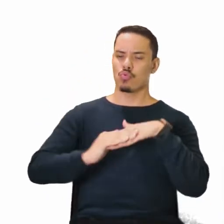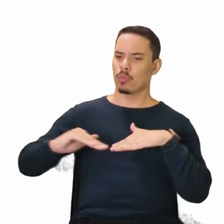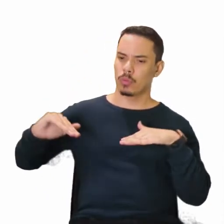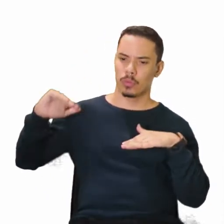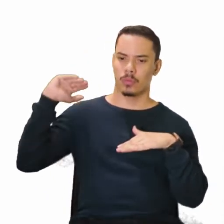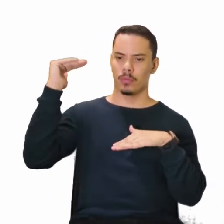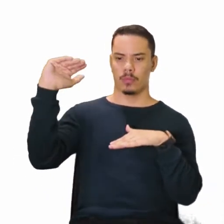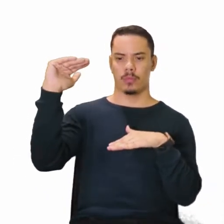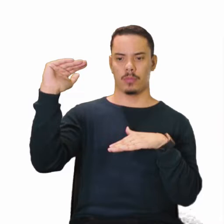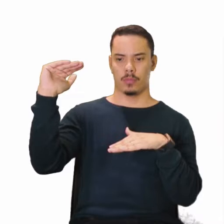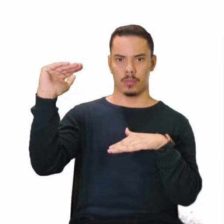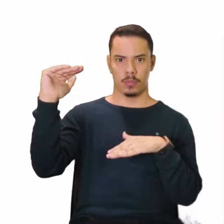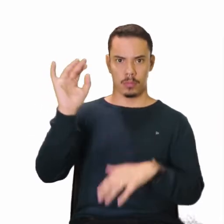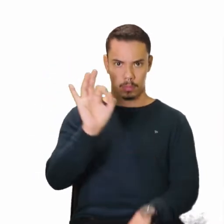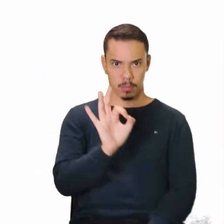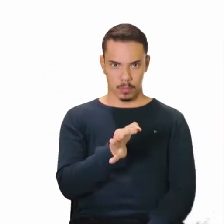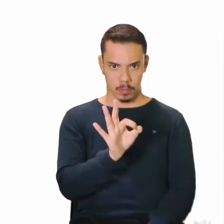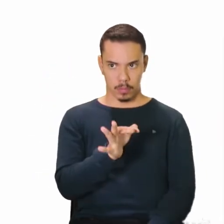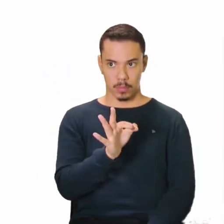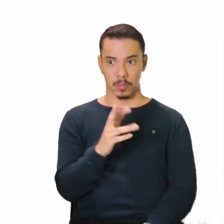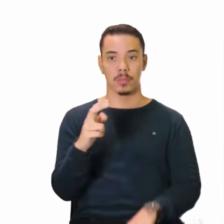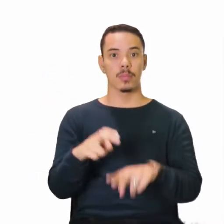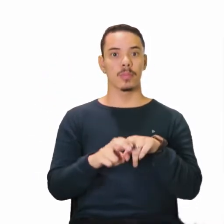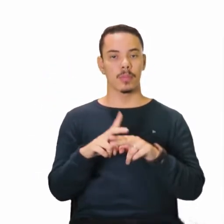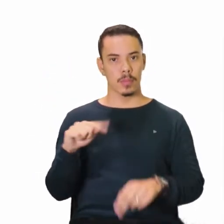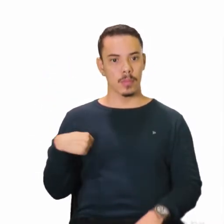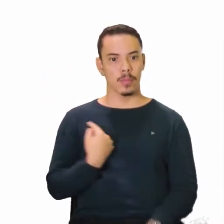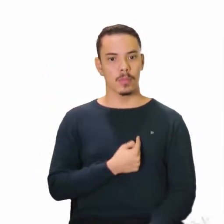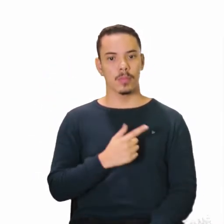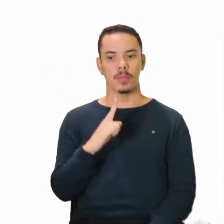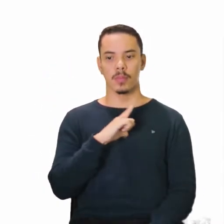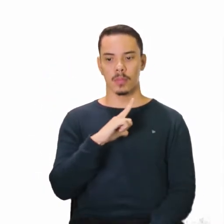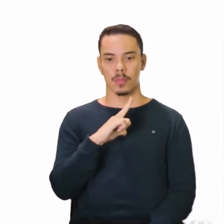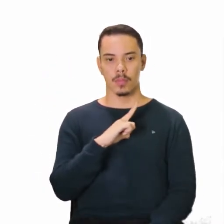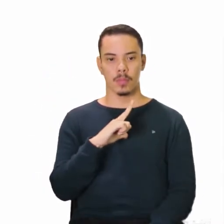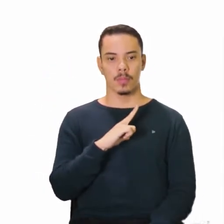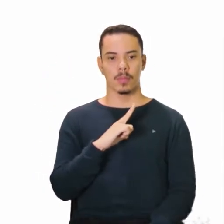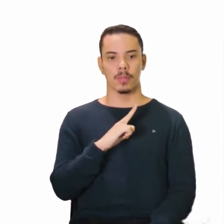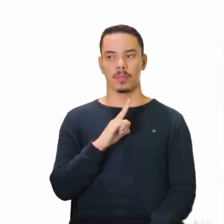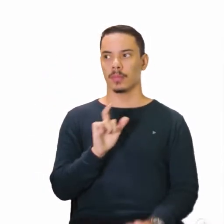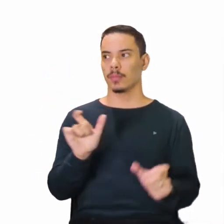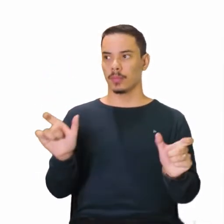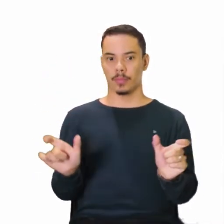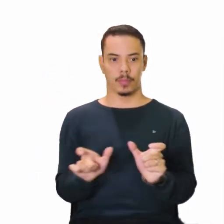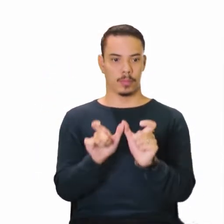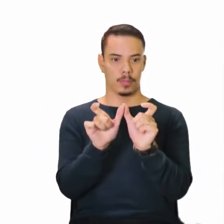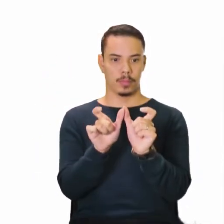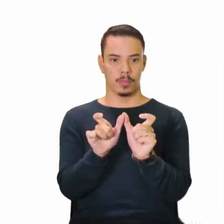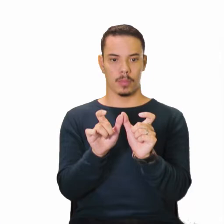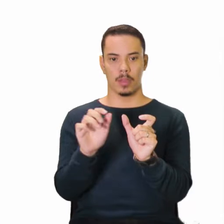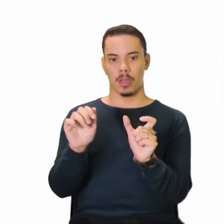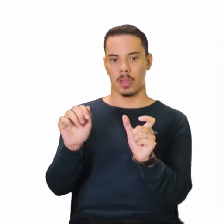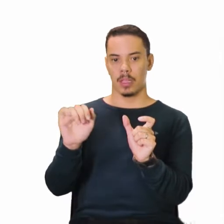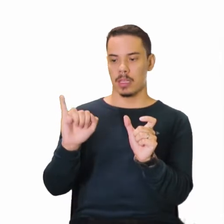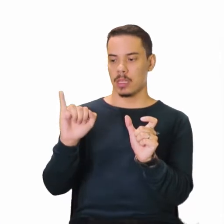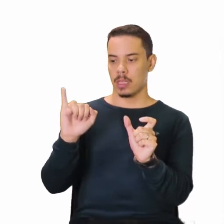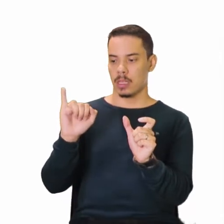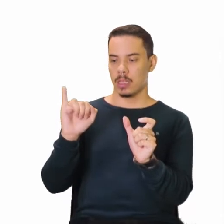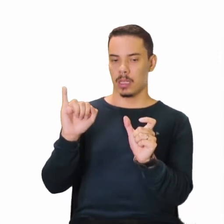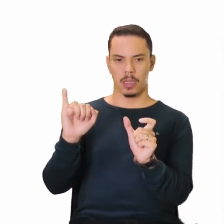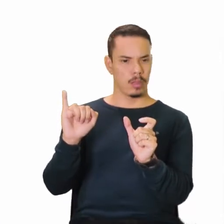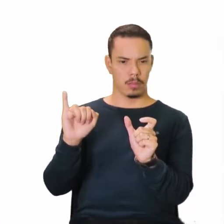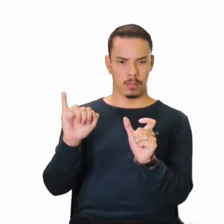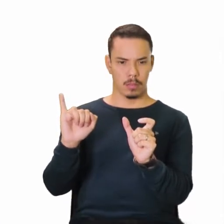altíssimo, certo? Então, nós vamos ter aqui o sufixo, né? Esse final da